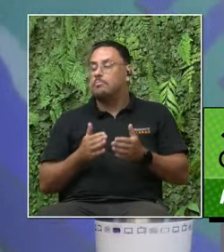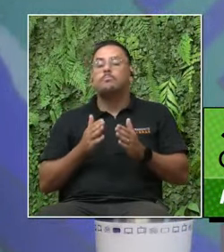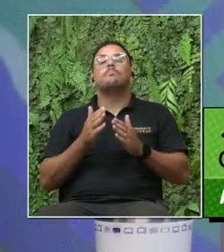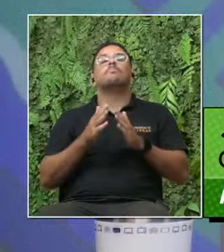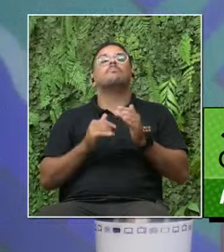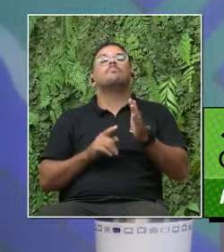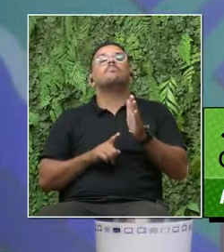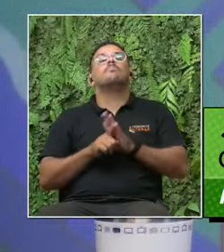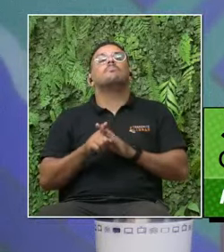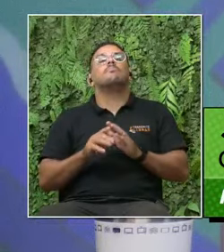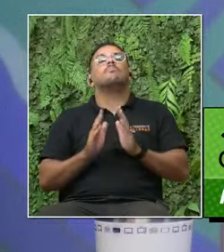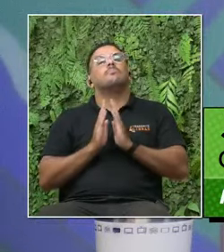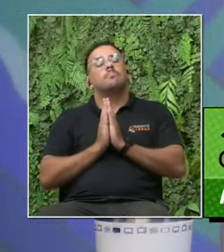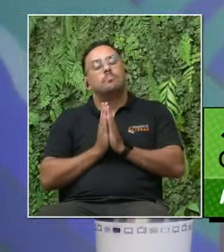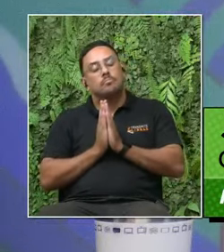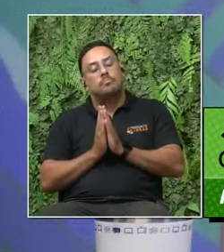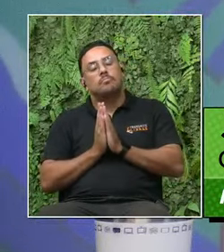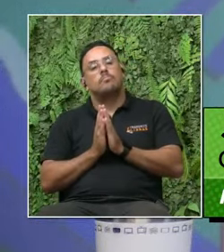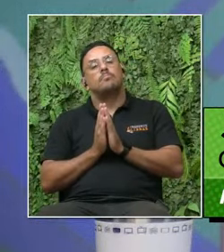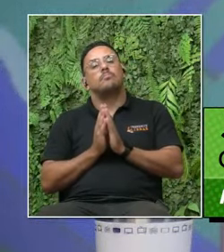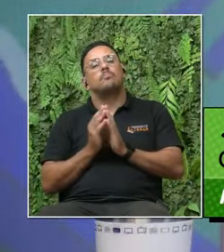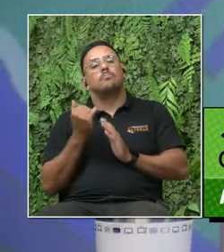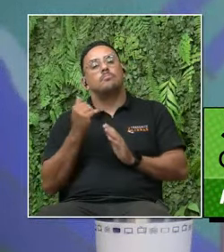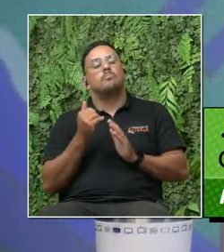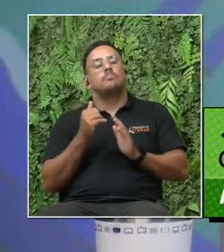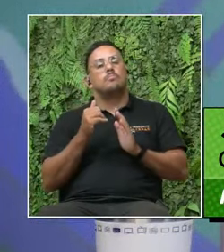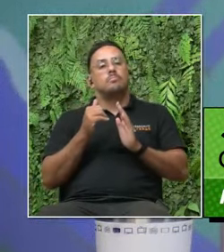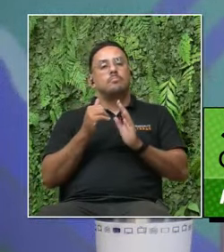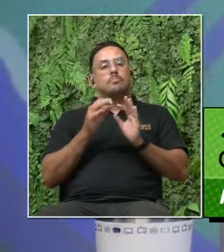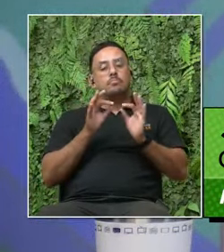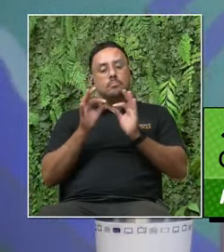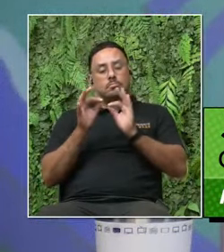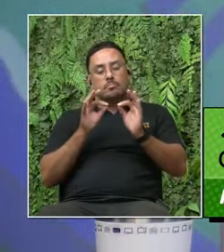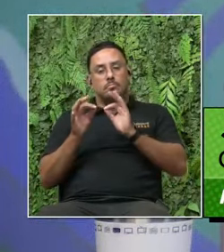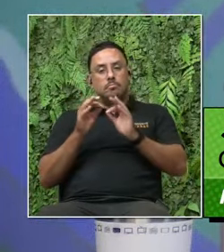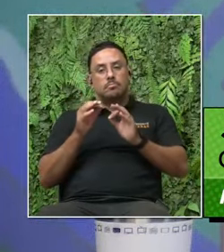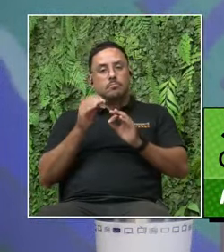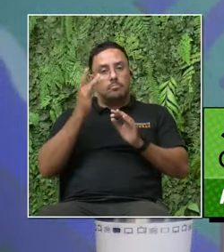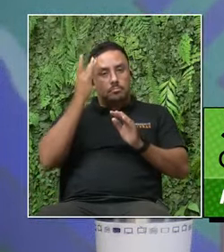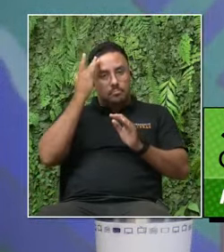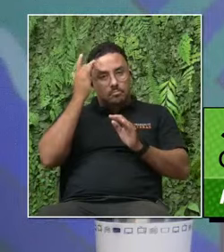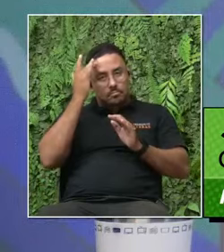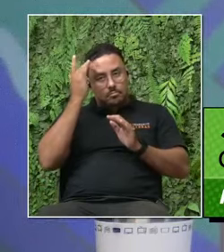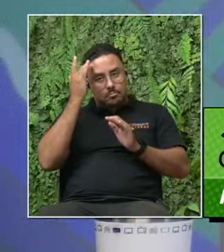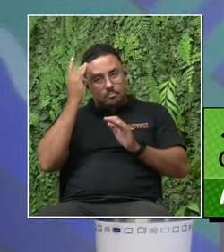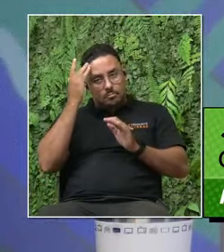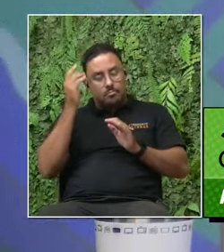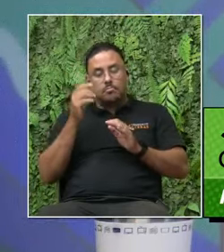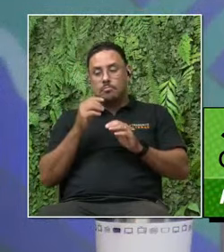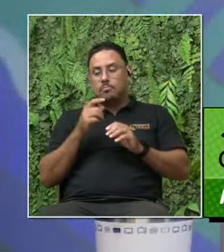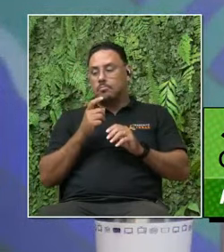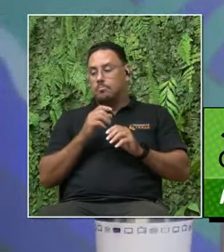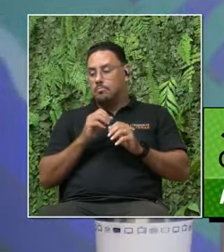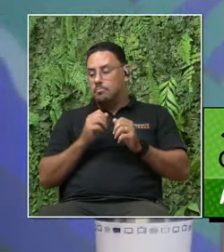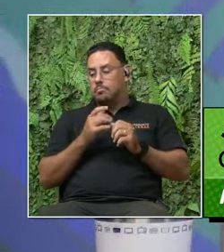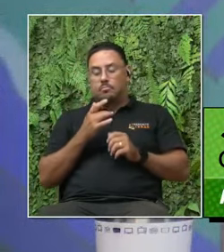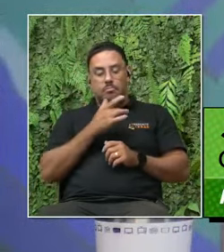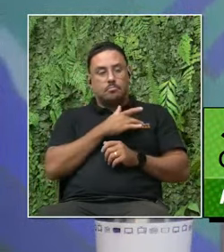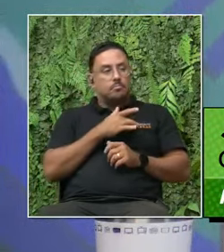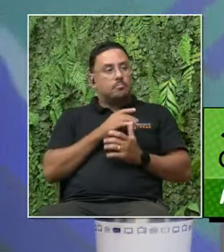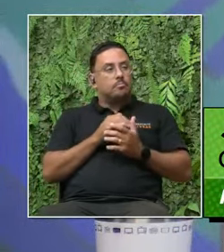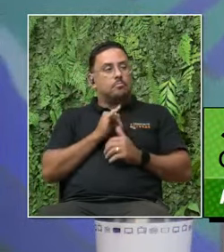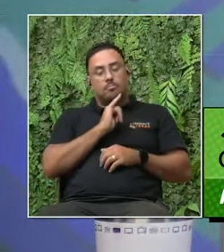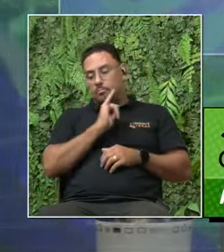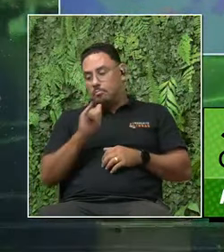que você por favor passasse a programação do Cruzeiro pros próximos dias é